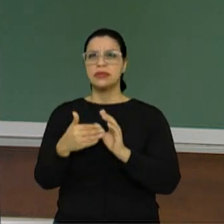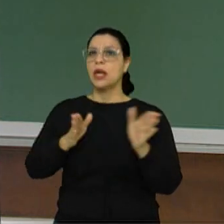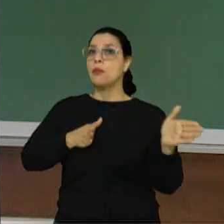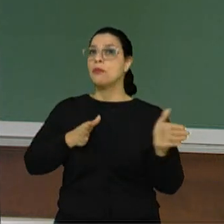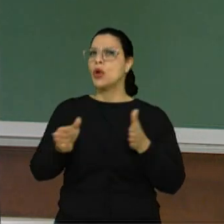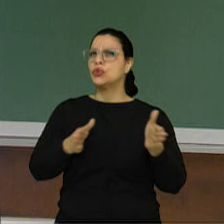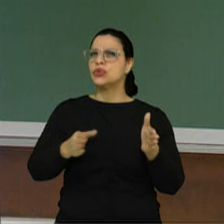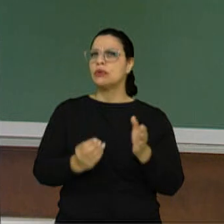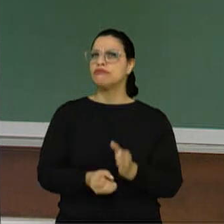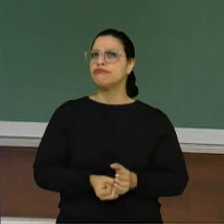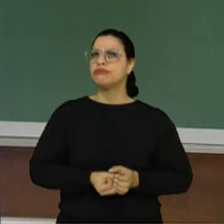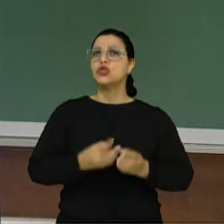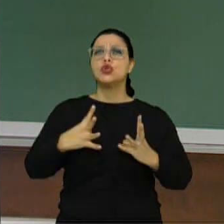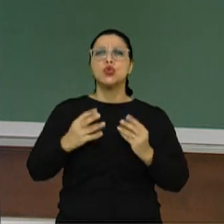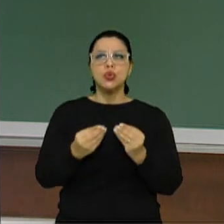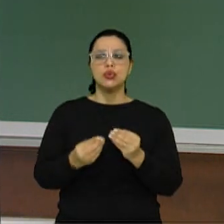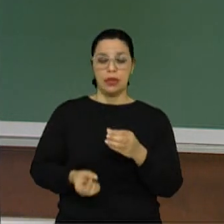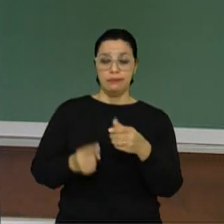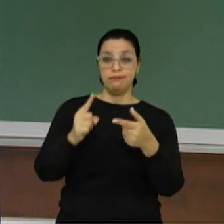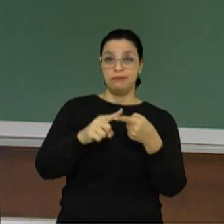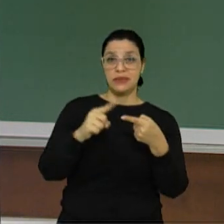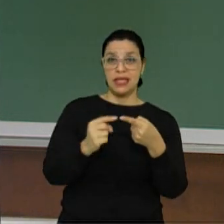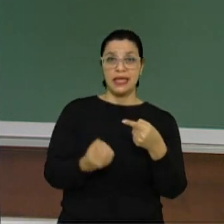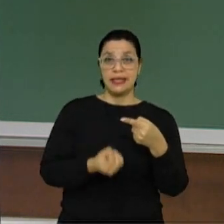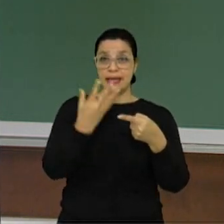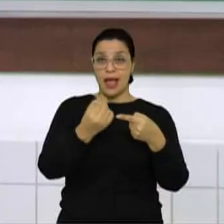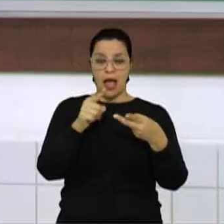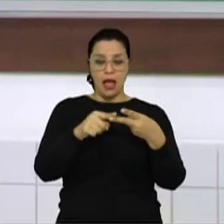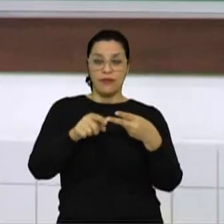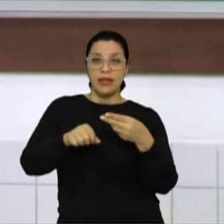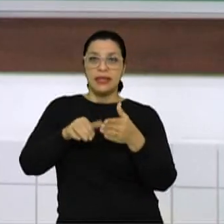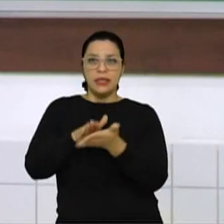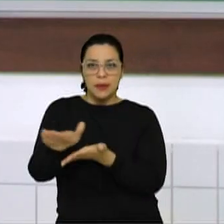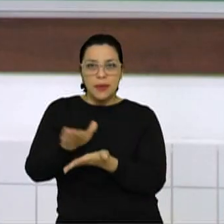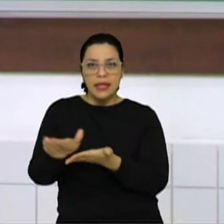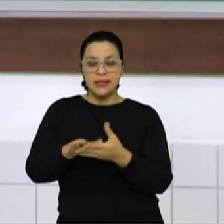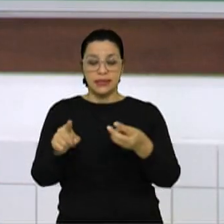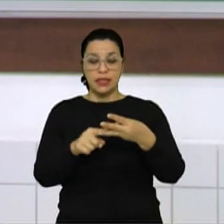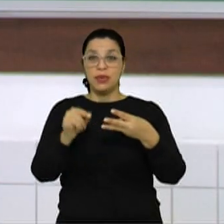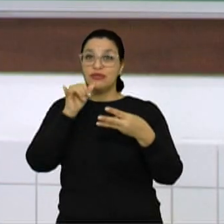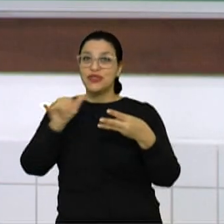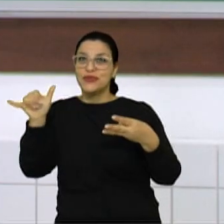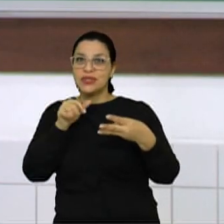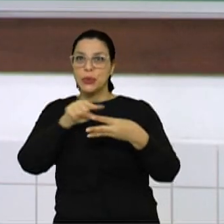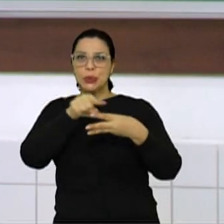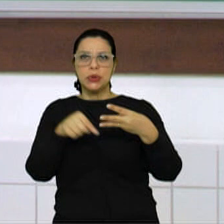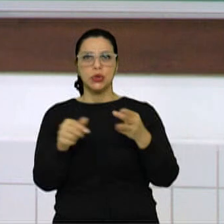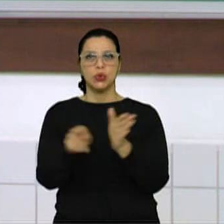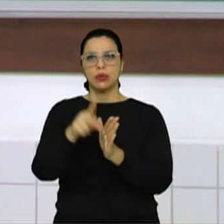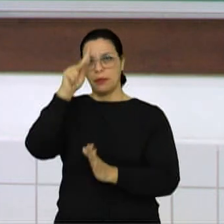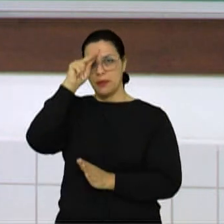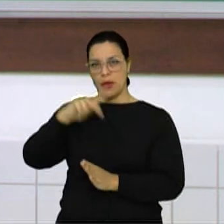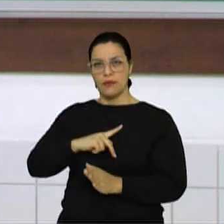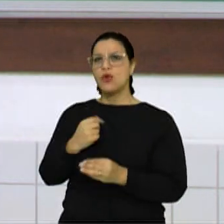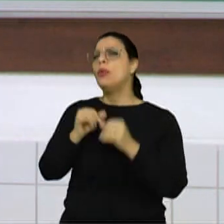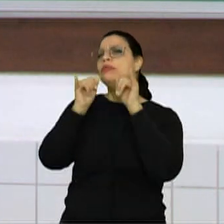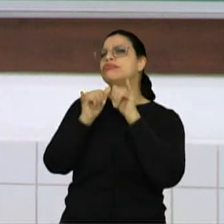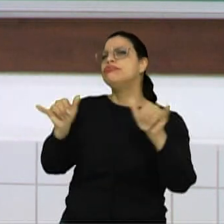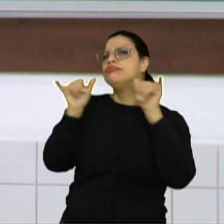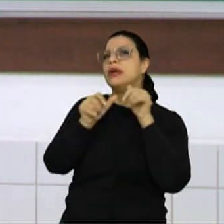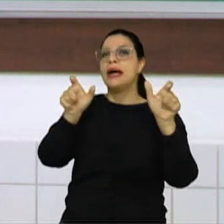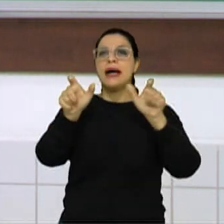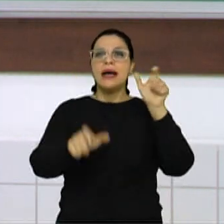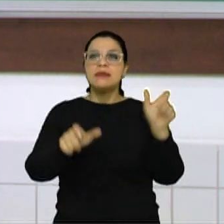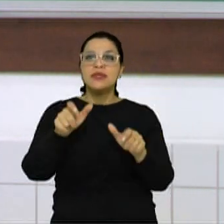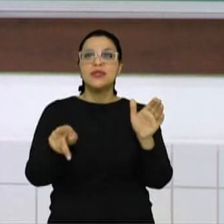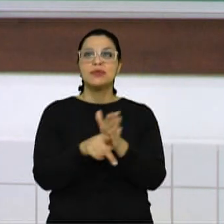de produção, seja na criação, na impressão ou na divulgação. Como que ele divulgava? Para o